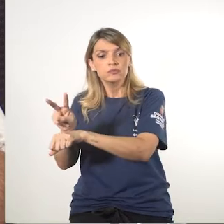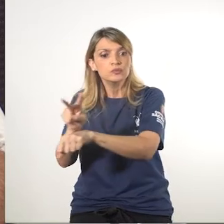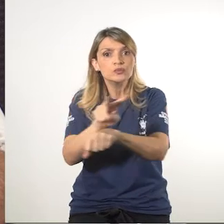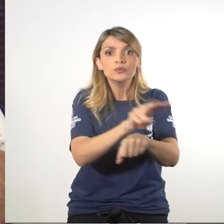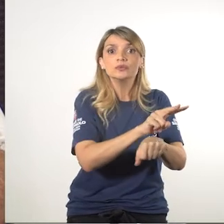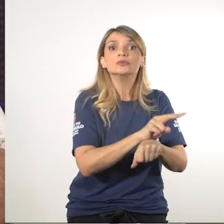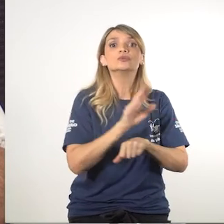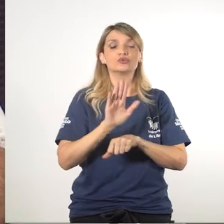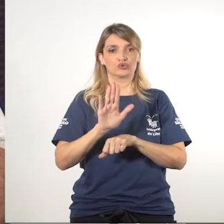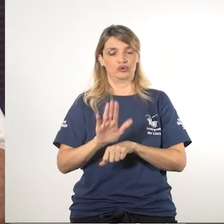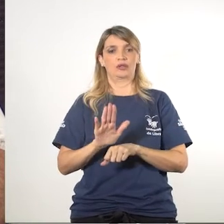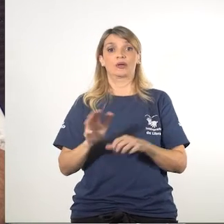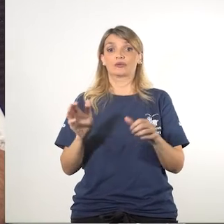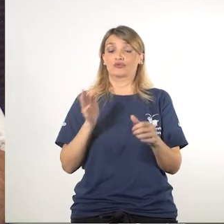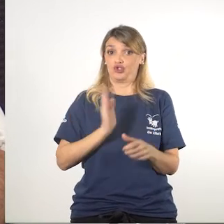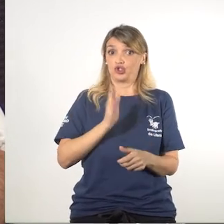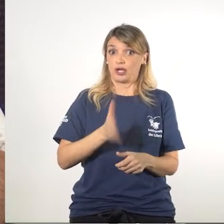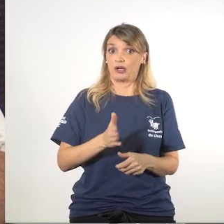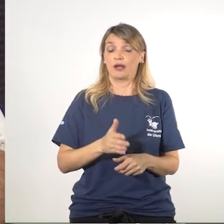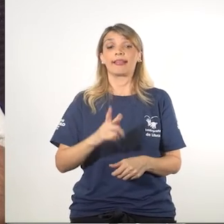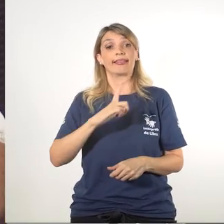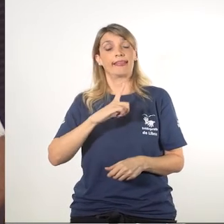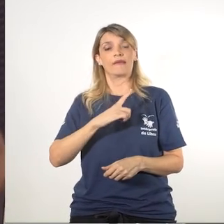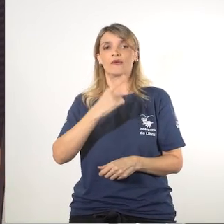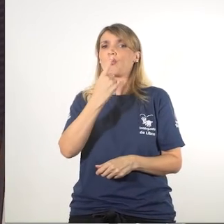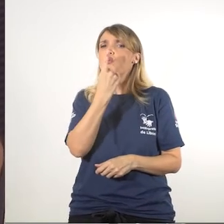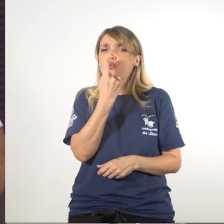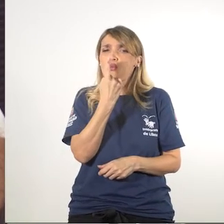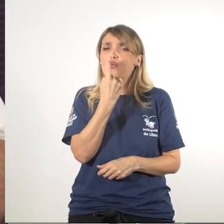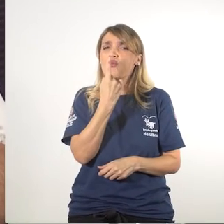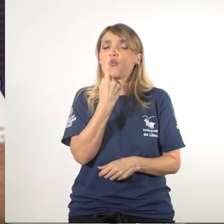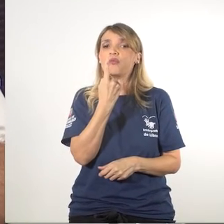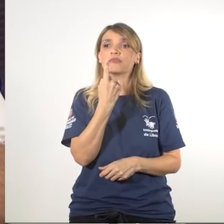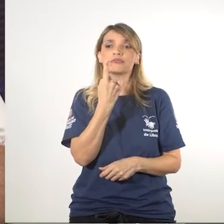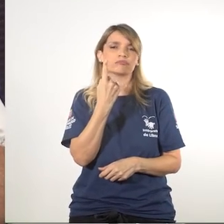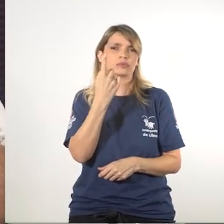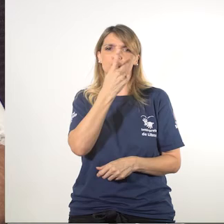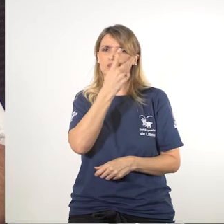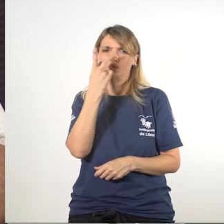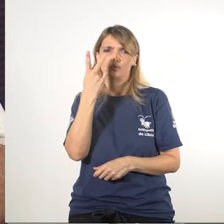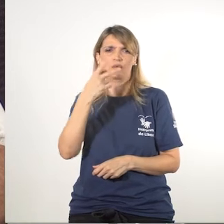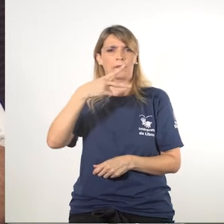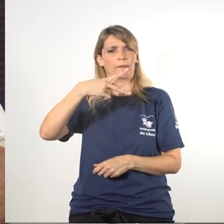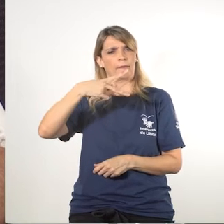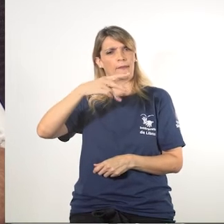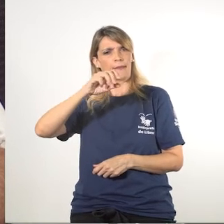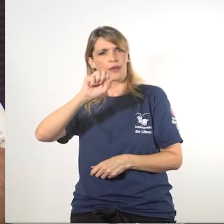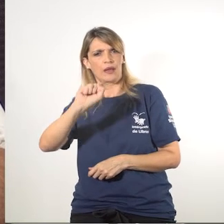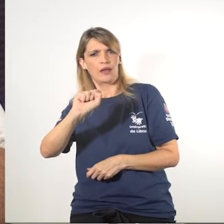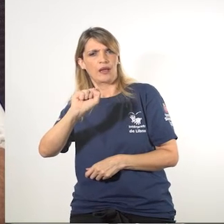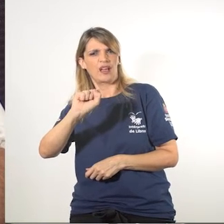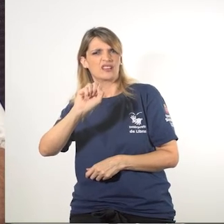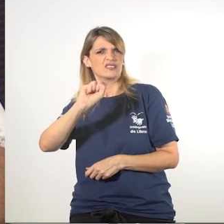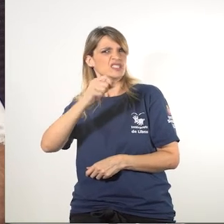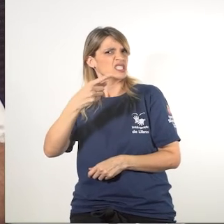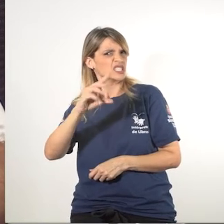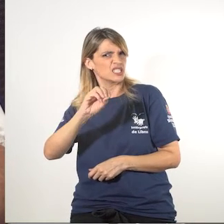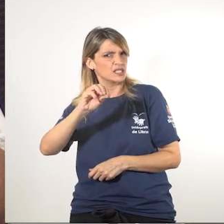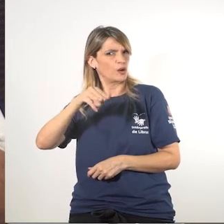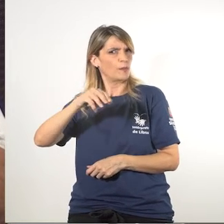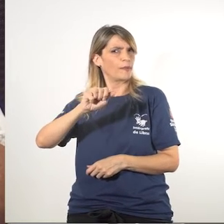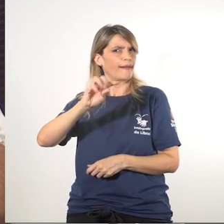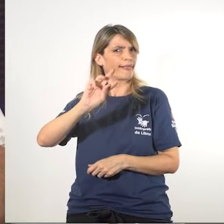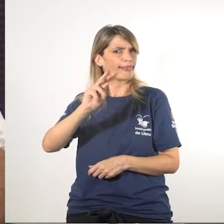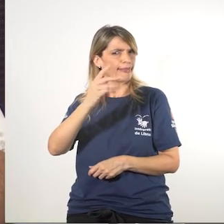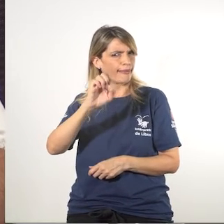nossos equipamentos. Nós tivemos um caso específico que foi do pronto-socorro, do pronto-atendimento em São Mateus, né,